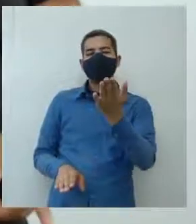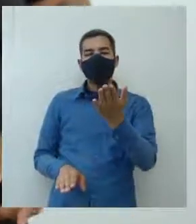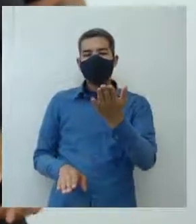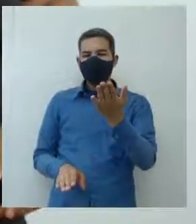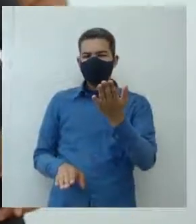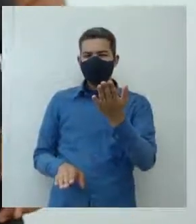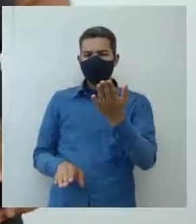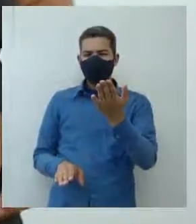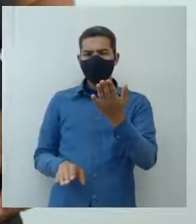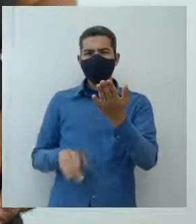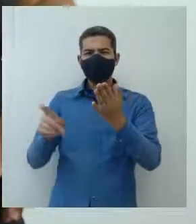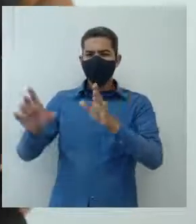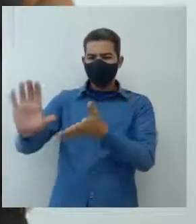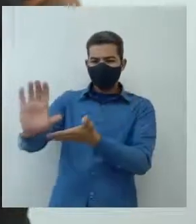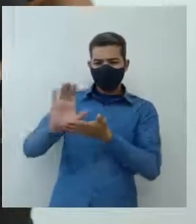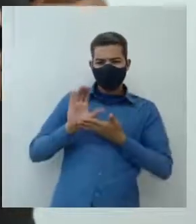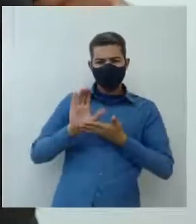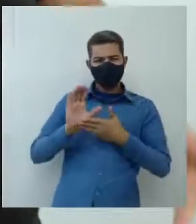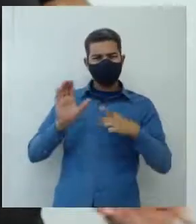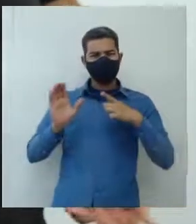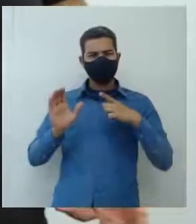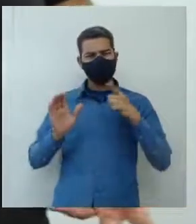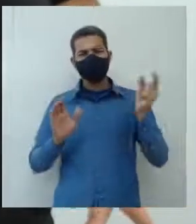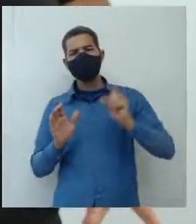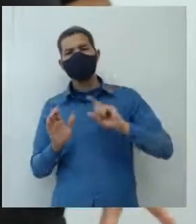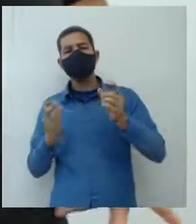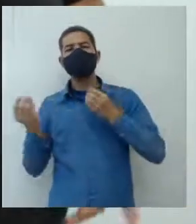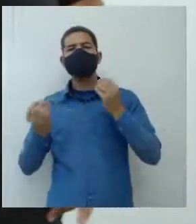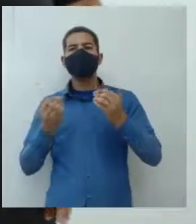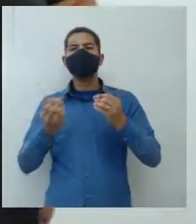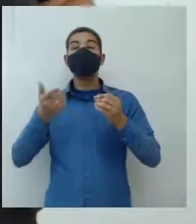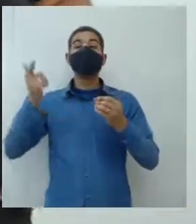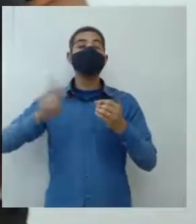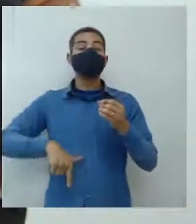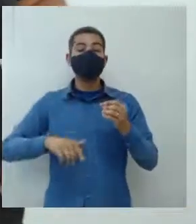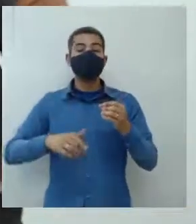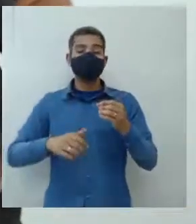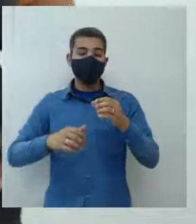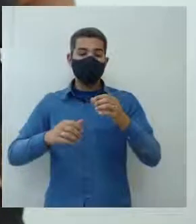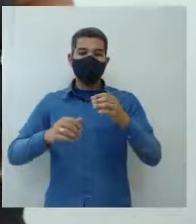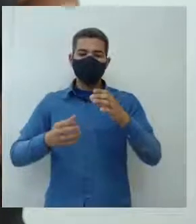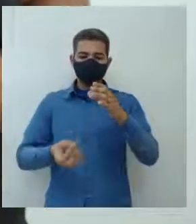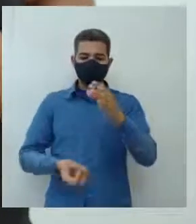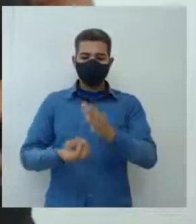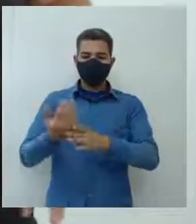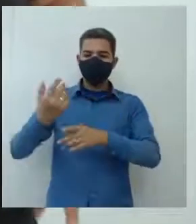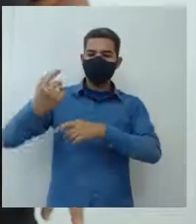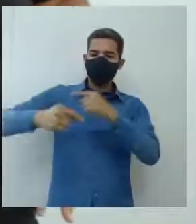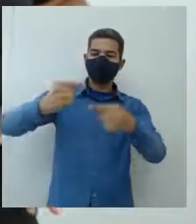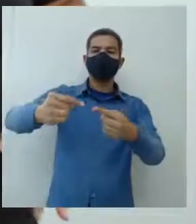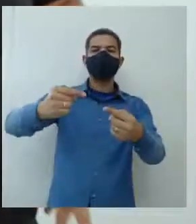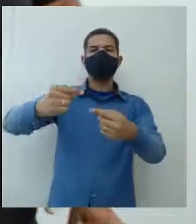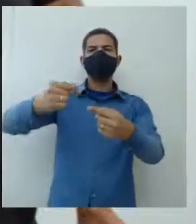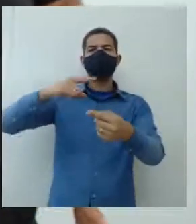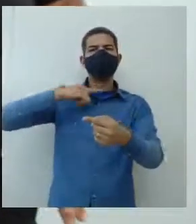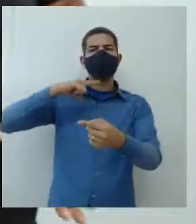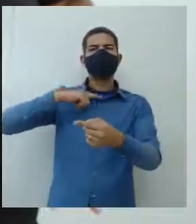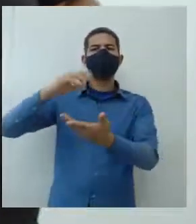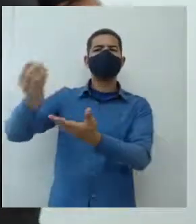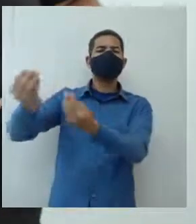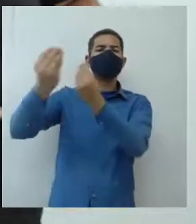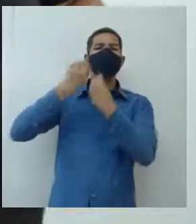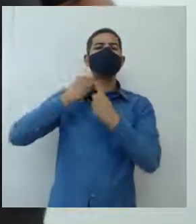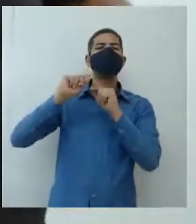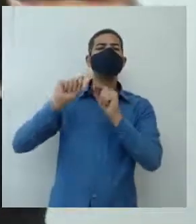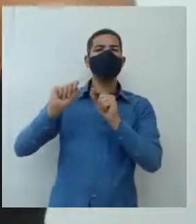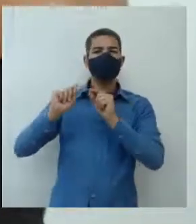se não estão chegando, e essa matéria-prima, de onde é que ela vem. A gente vai trabalhar um pouco sobre a questão tecnológica dentro do campo. A gente